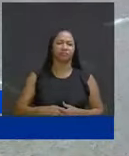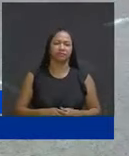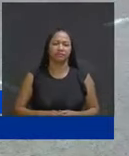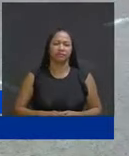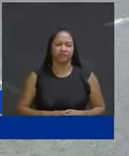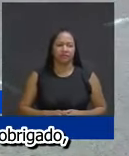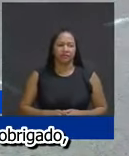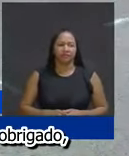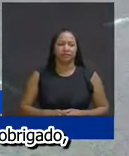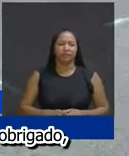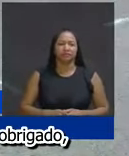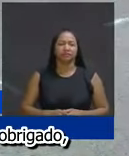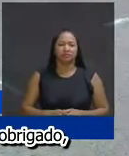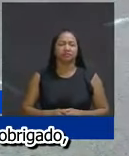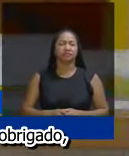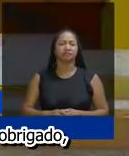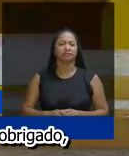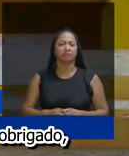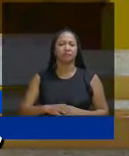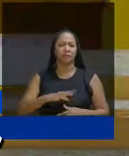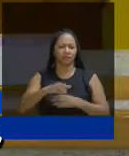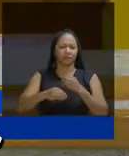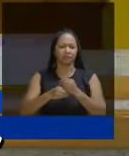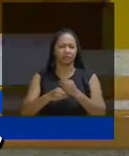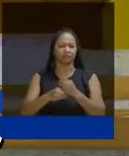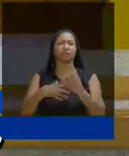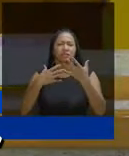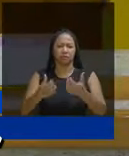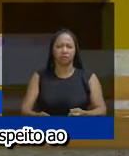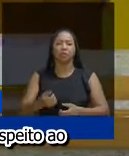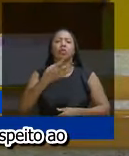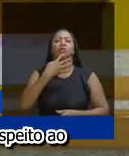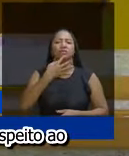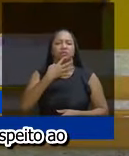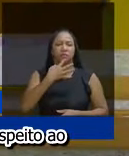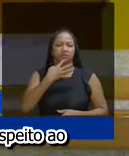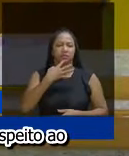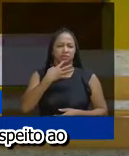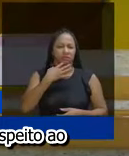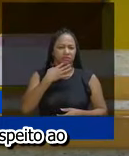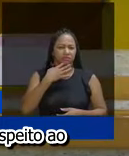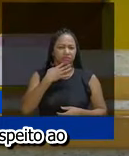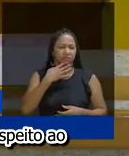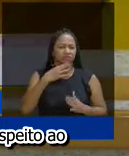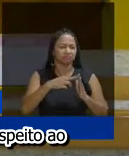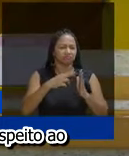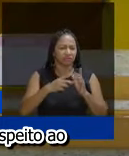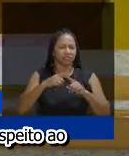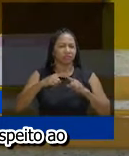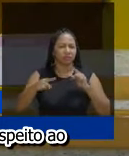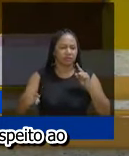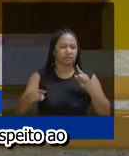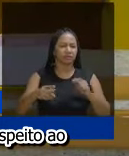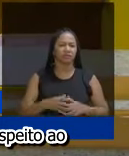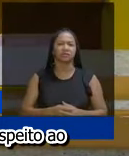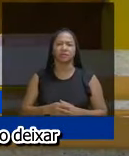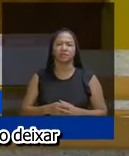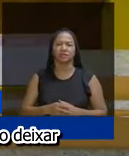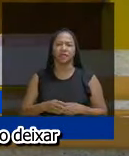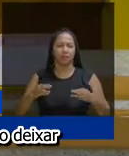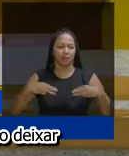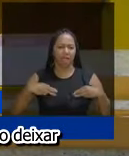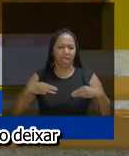presidente. Obrigado. O senhor relator prossiga. Presentes os pressupostos de admissibilidade eu conheço, excelente. Não identifiquei divergência. No que diz respeito